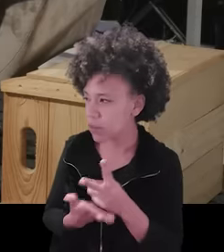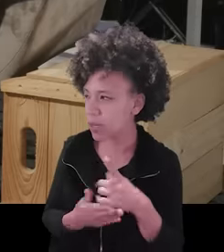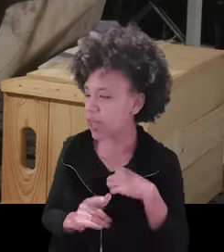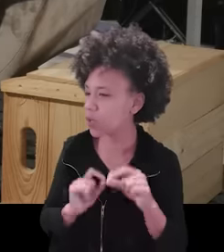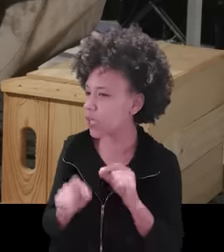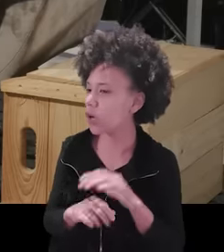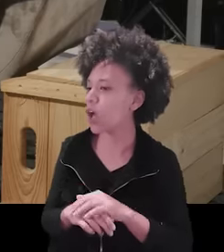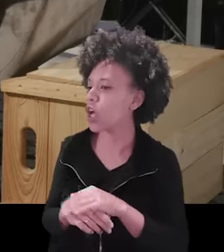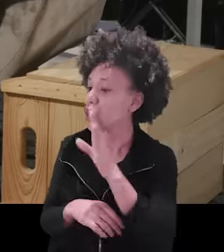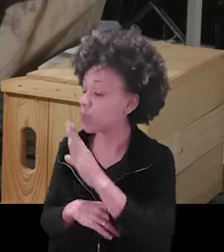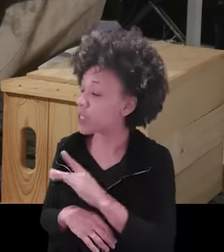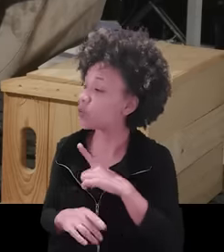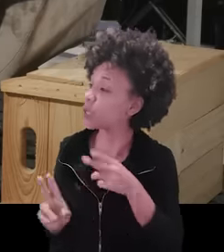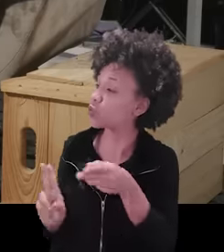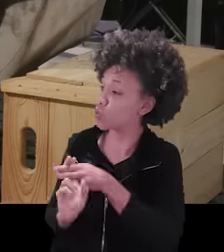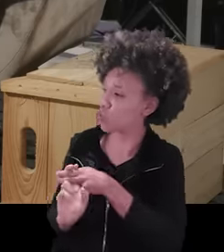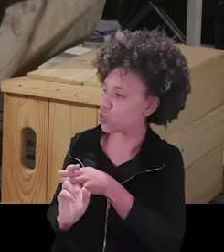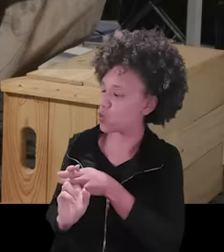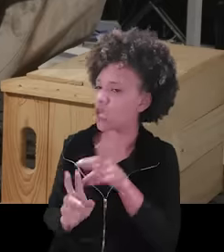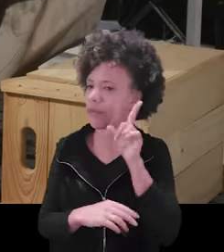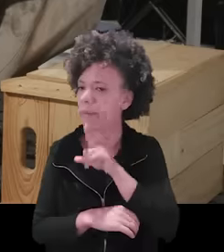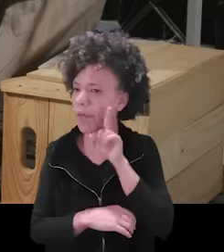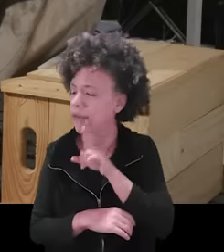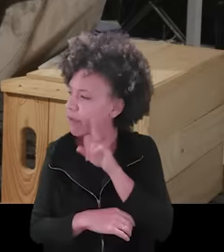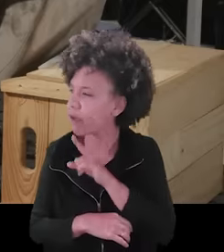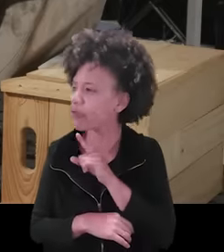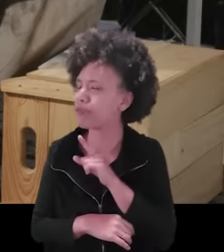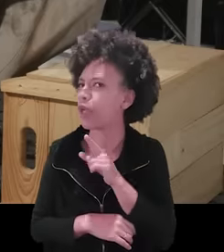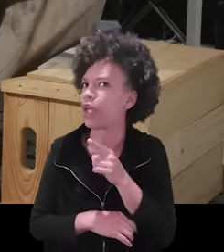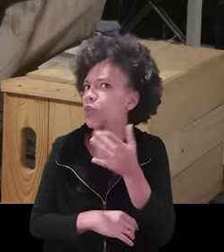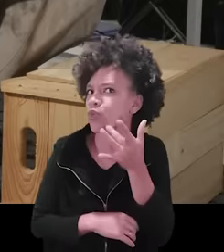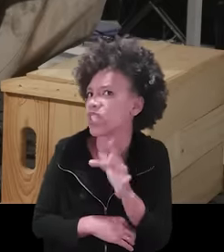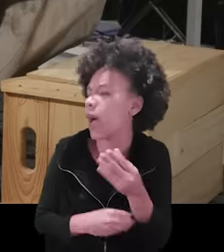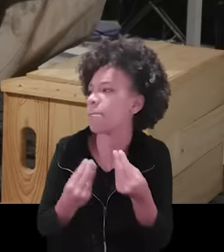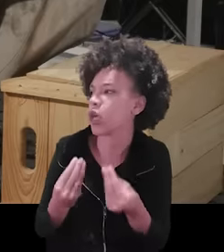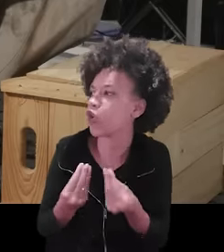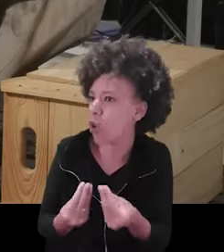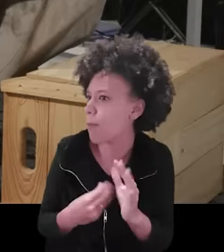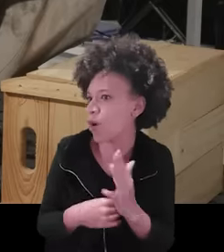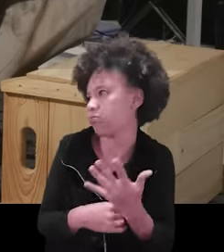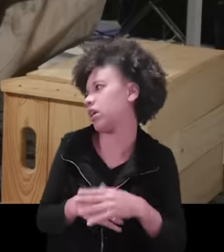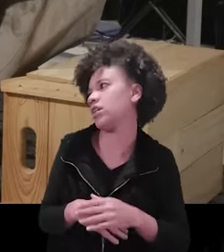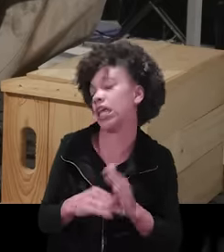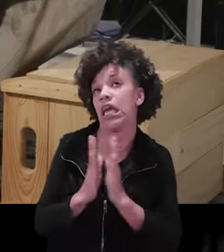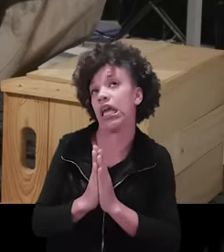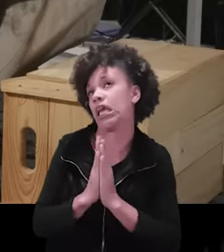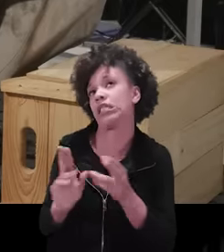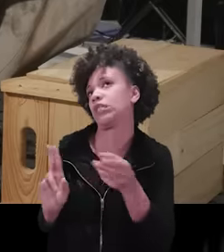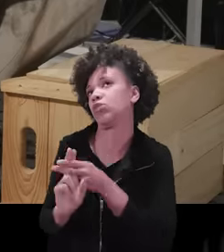sempre aquela questão que fala que o Brasil tem o SUS que nenhum americano que as pessoas não fazem ideia como que é